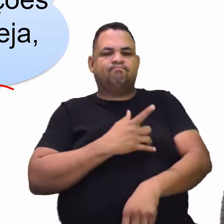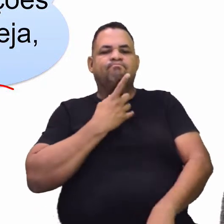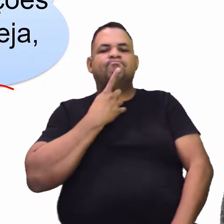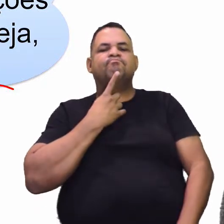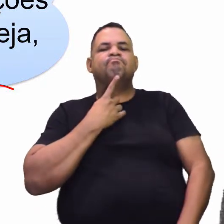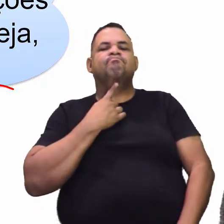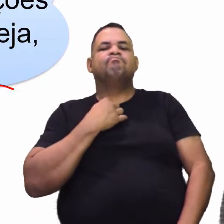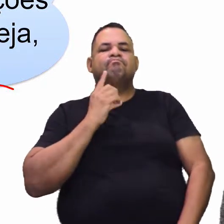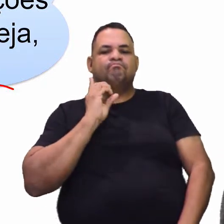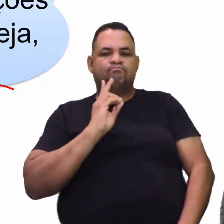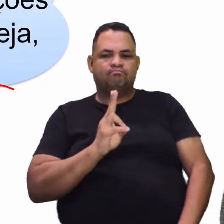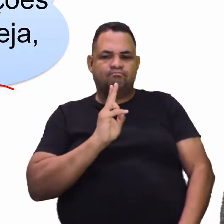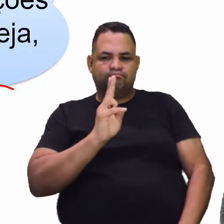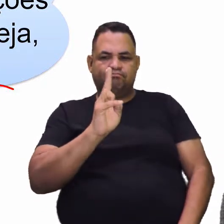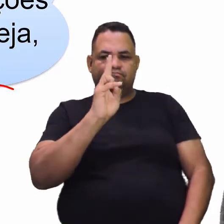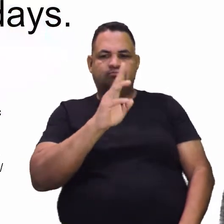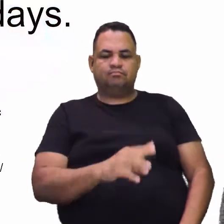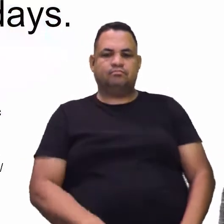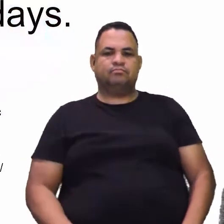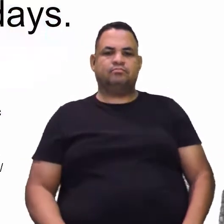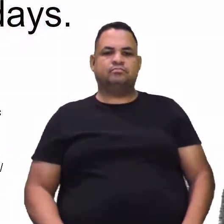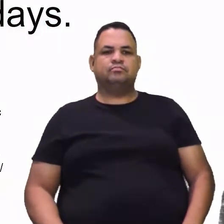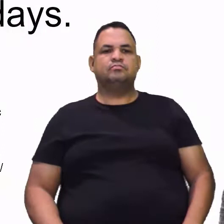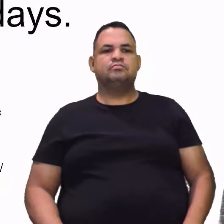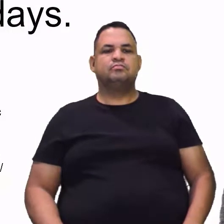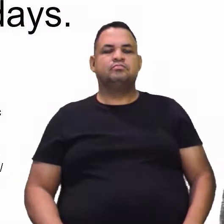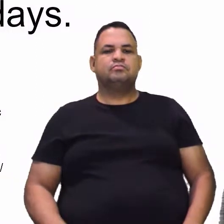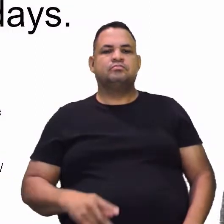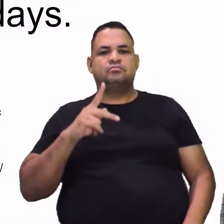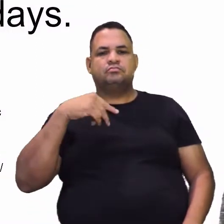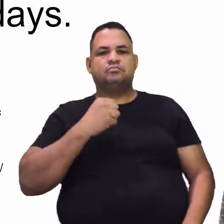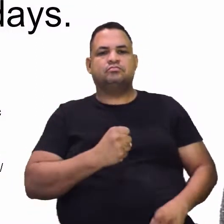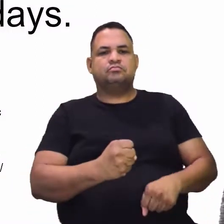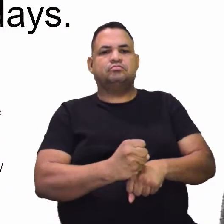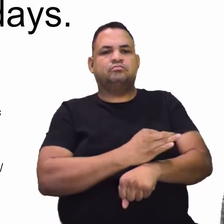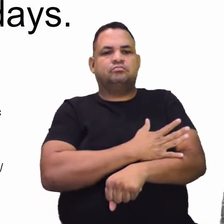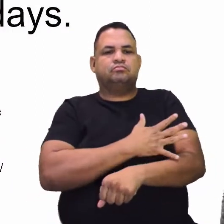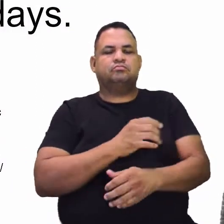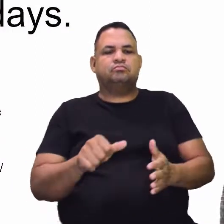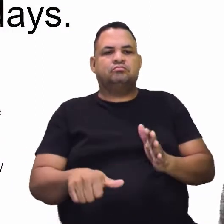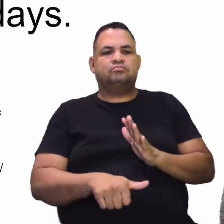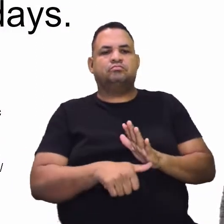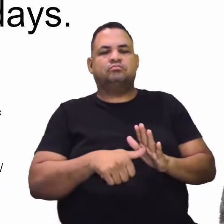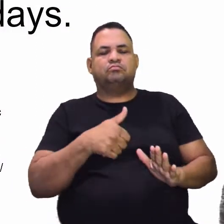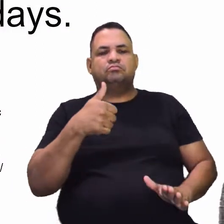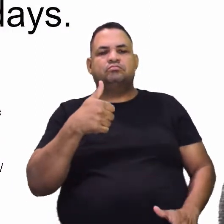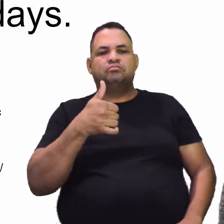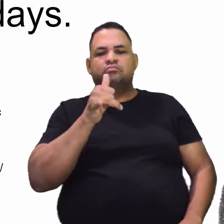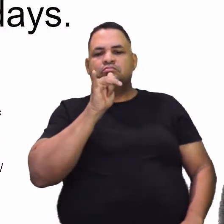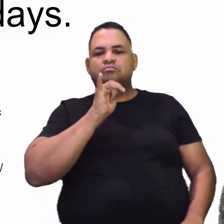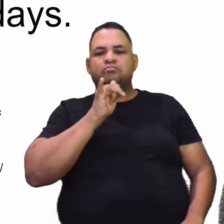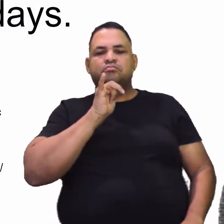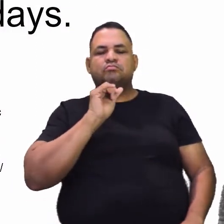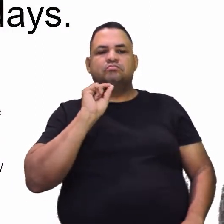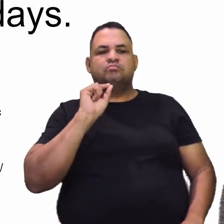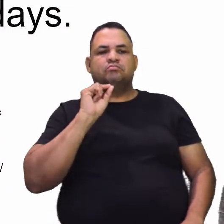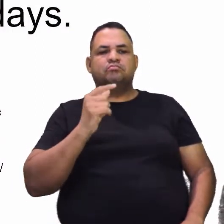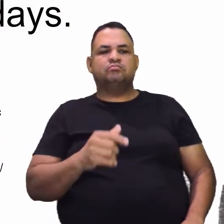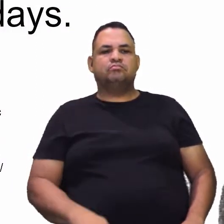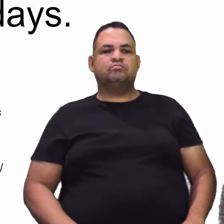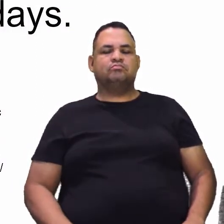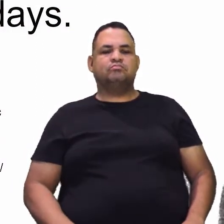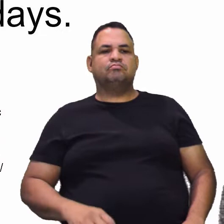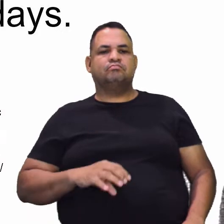desejos permanentes. Falando de emoções, nós temos aí o nosso primeiro exemplo, que é